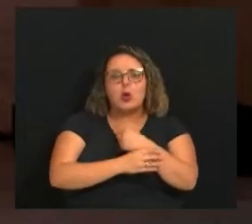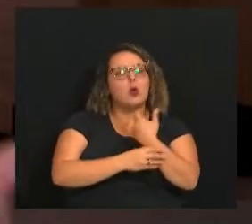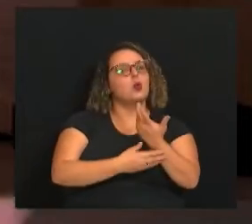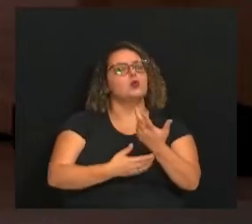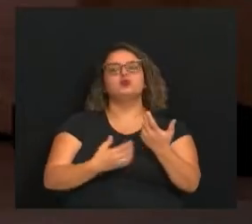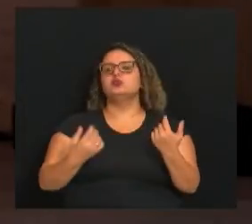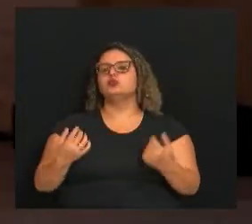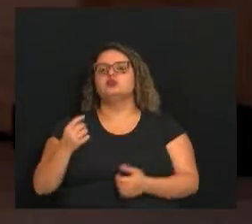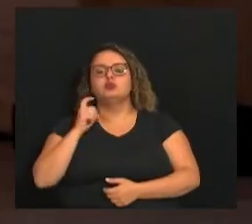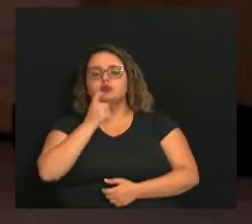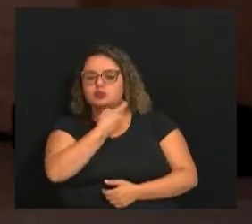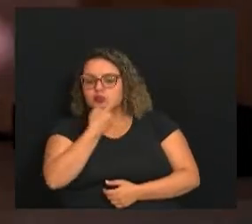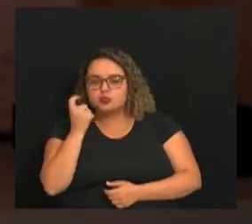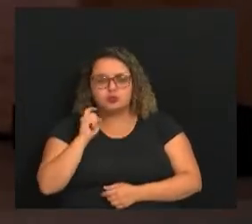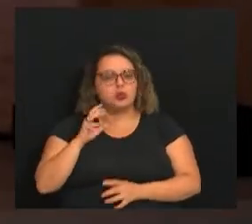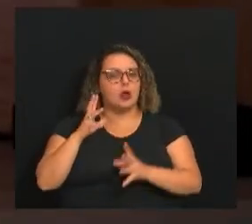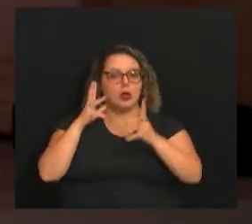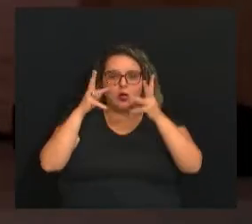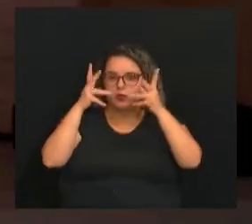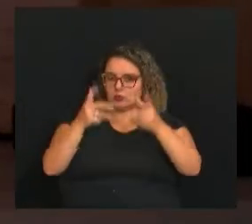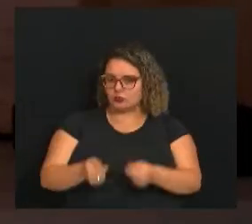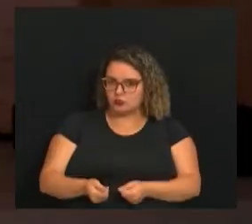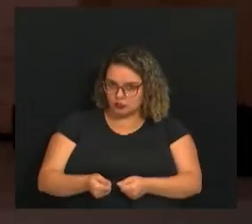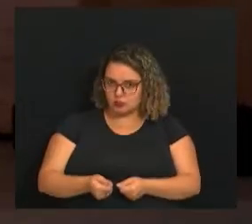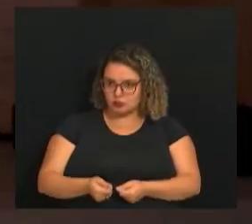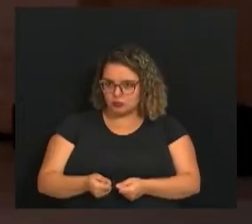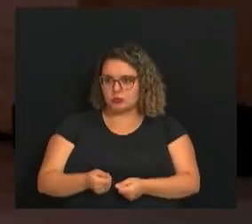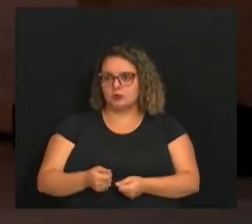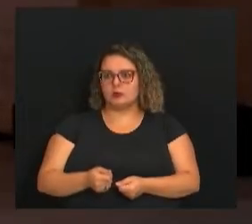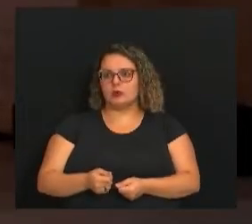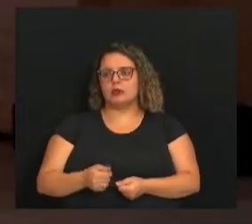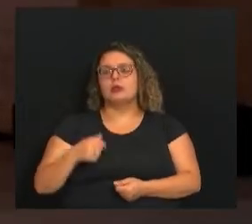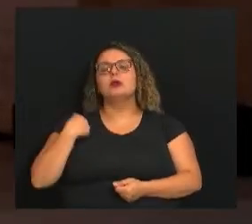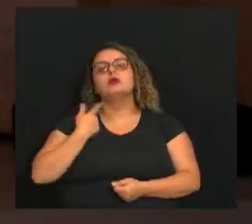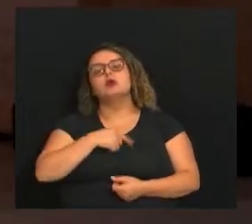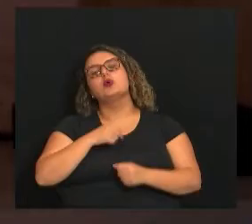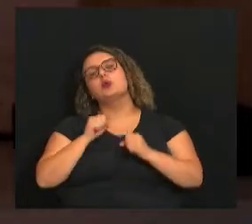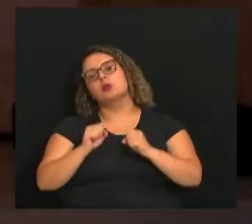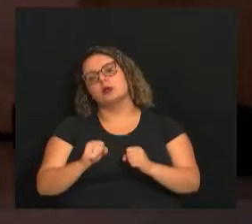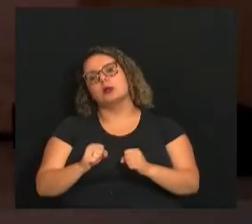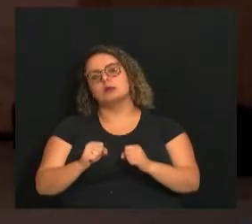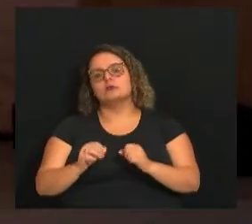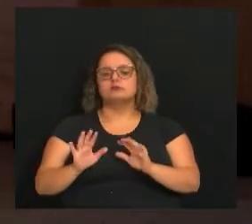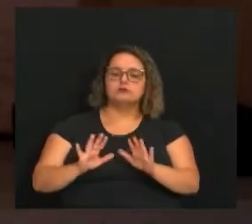fisioterapeuta, dentistas e diversos outros, né, que a gente pode deduzir